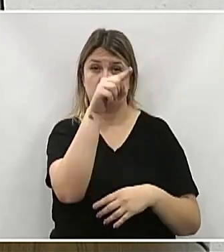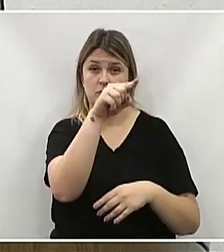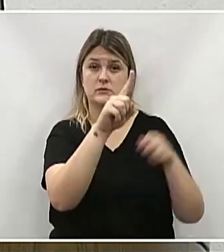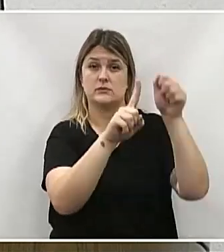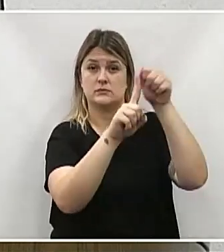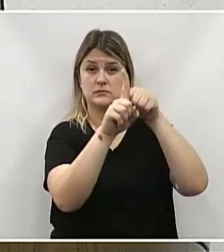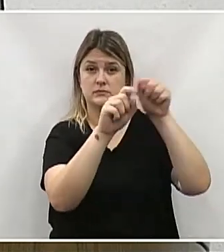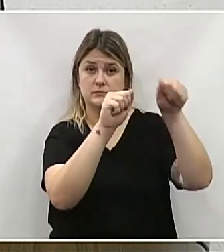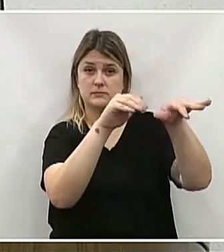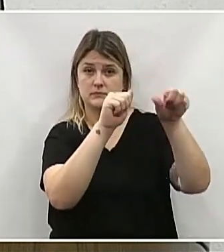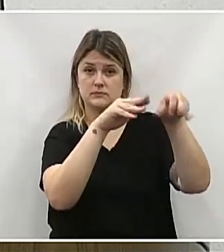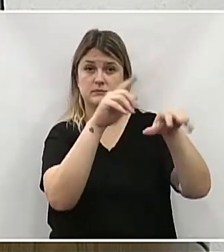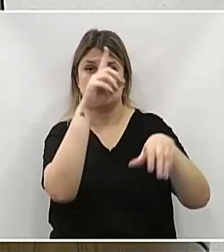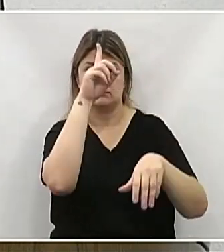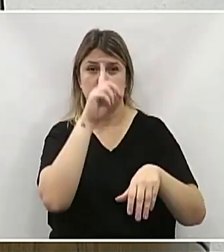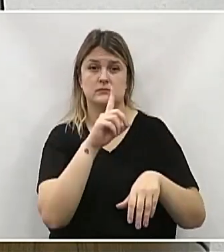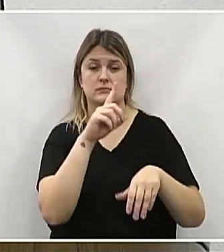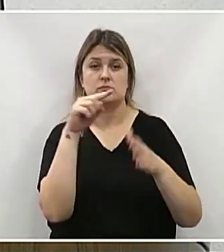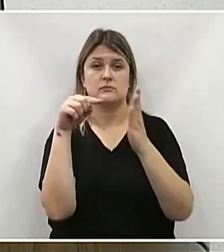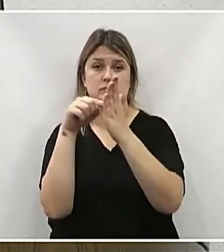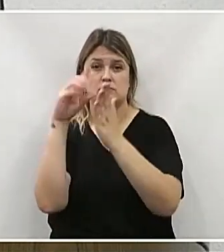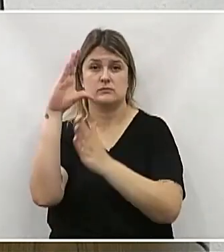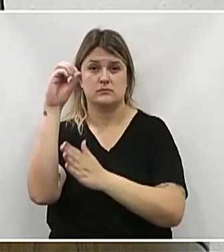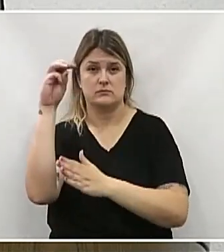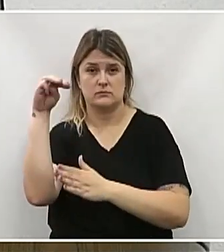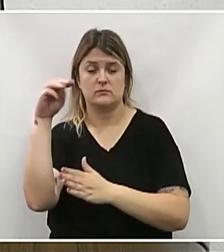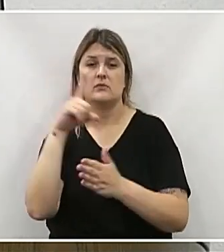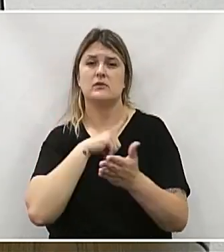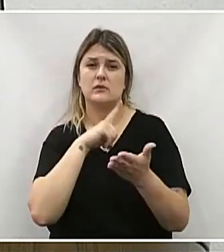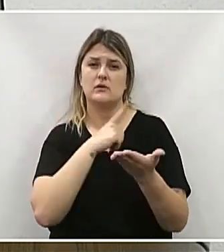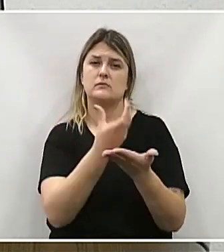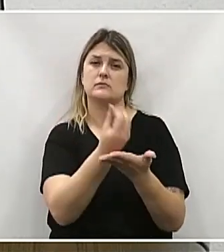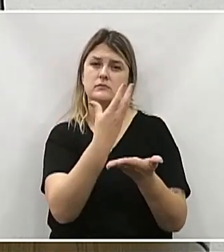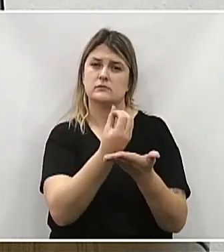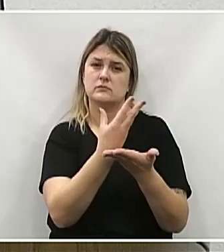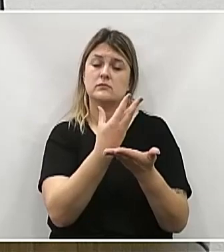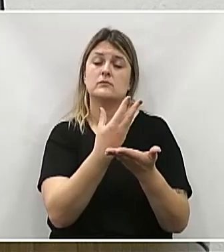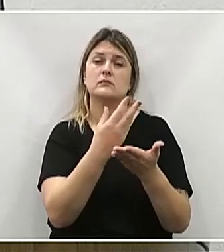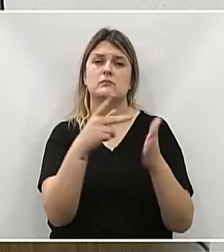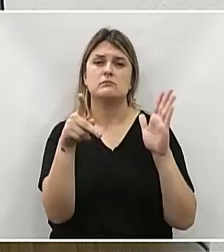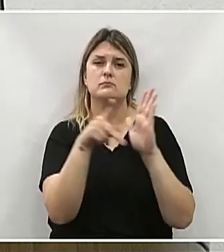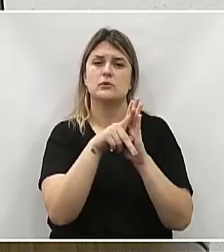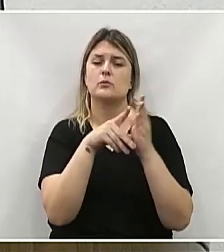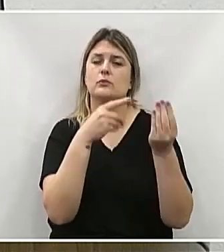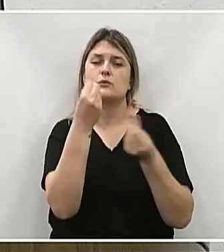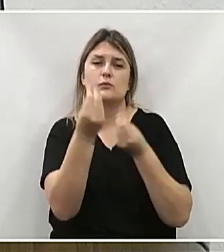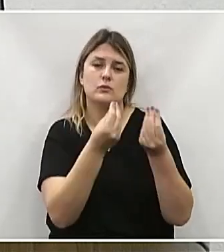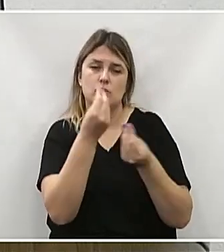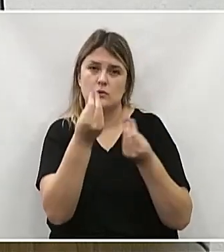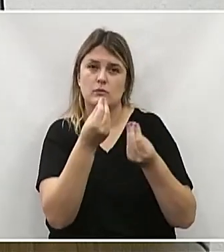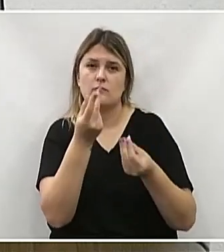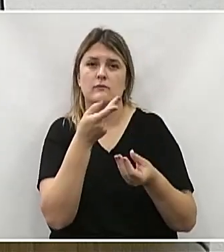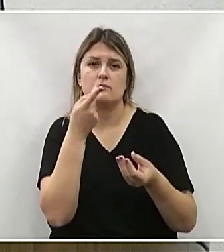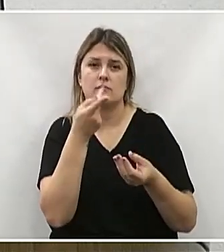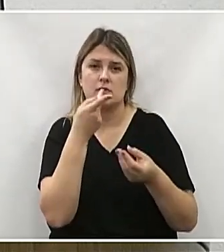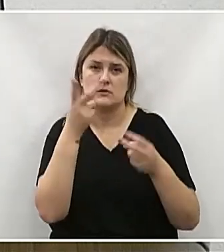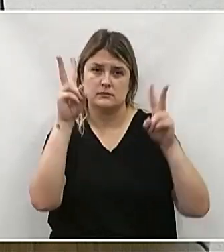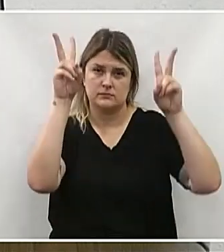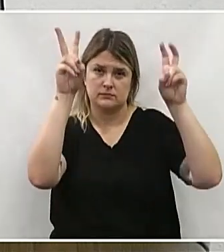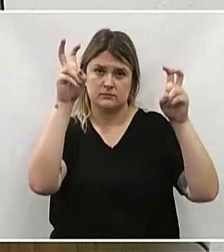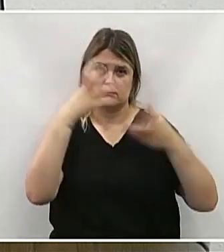com tem uma cartilha direcionada a imprensa da forma correta de se fazer o